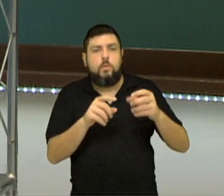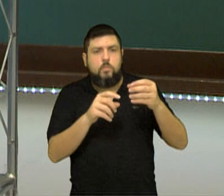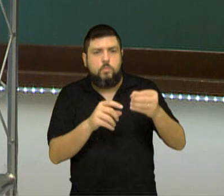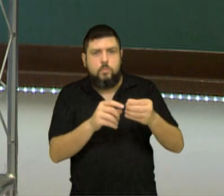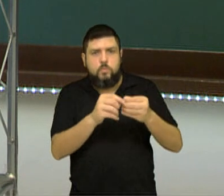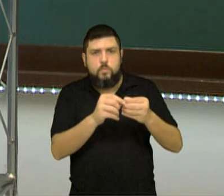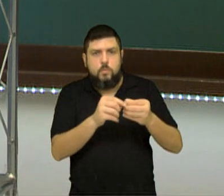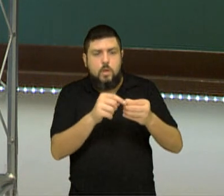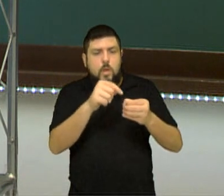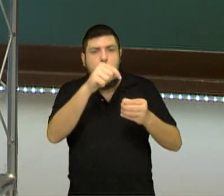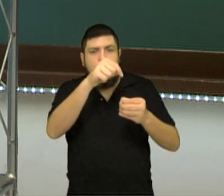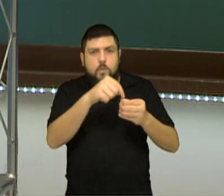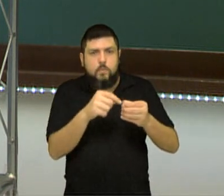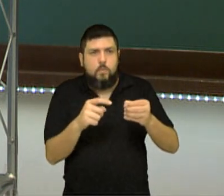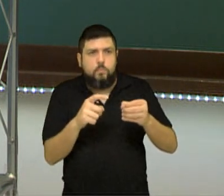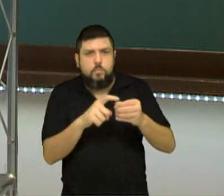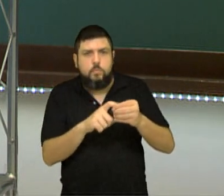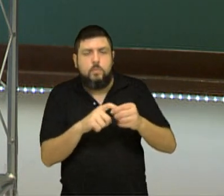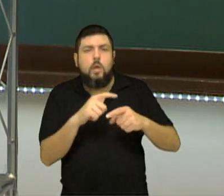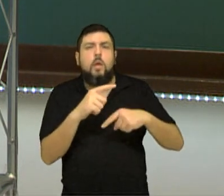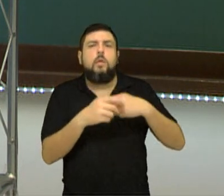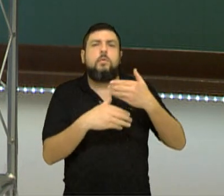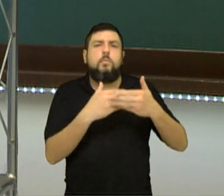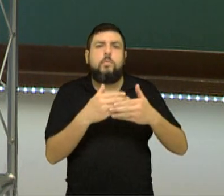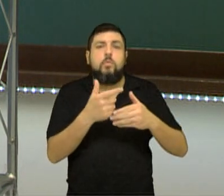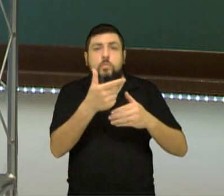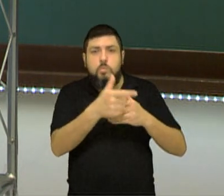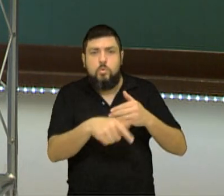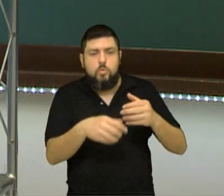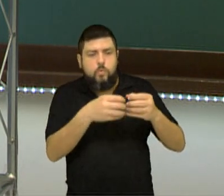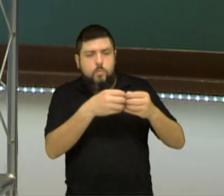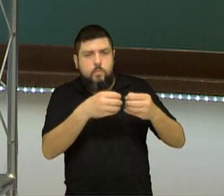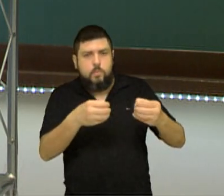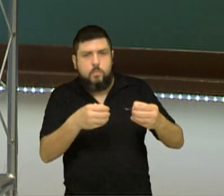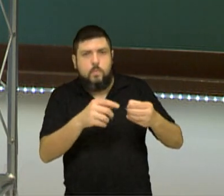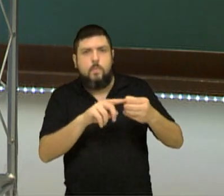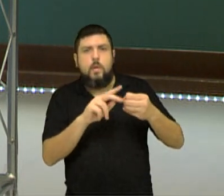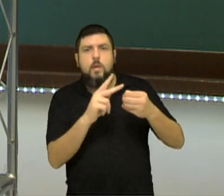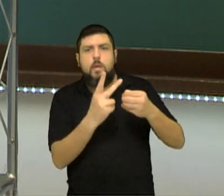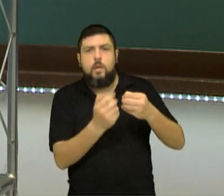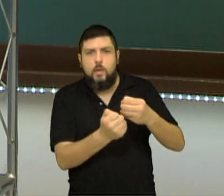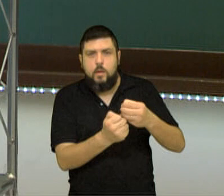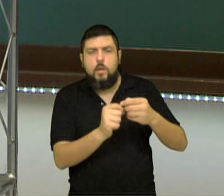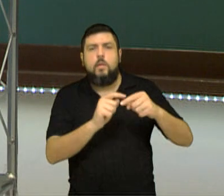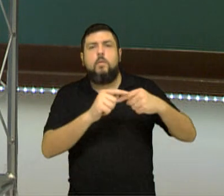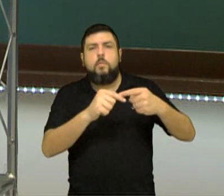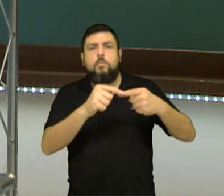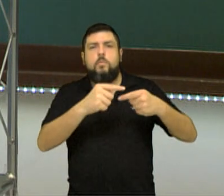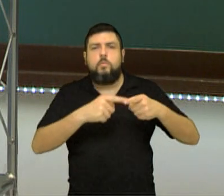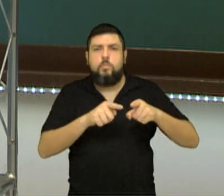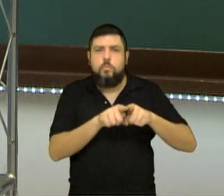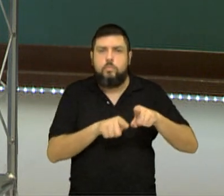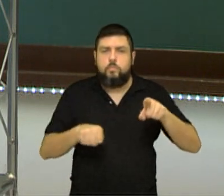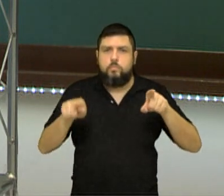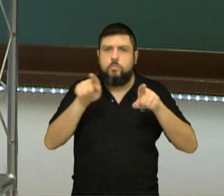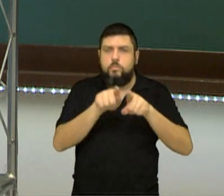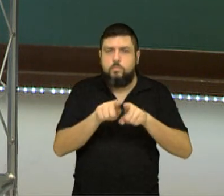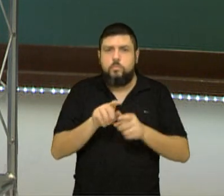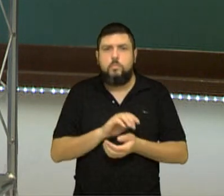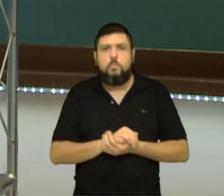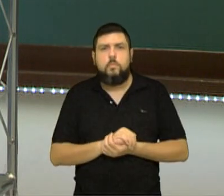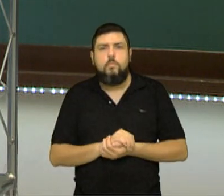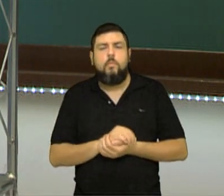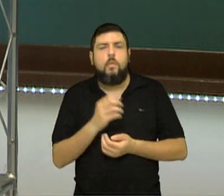novas meioses durante a vida, formando organismo haploide e vai continuar o ciclo ali. Isso acontece